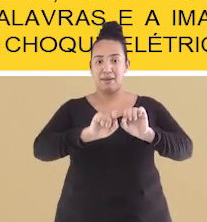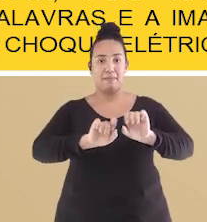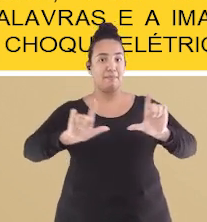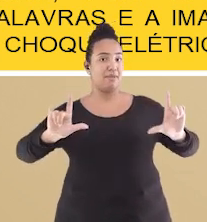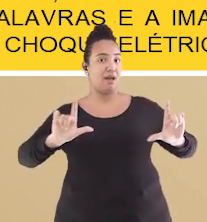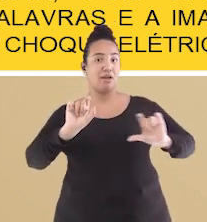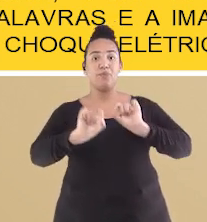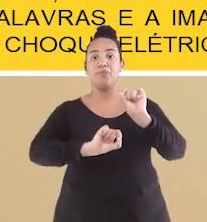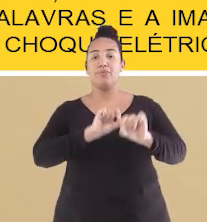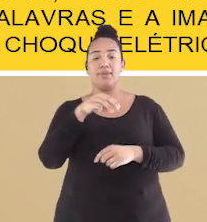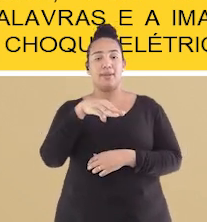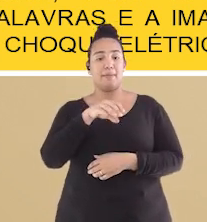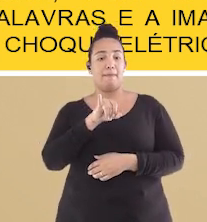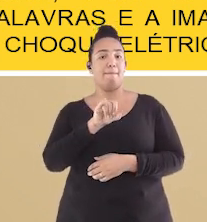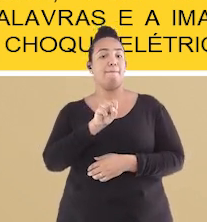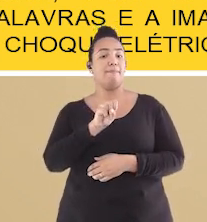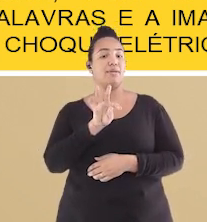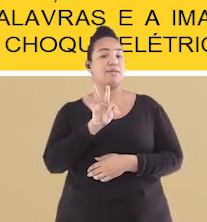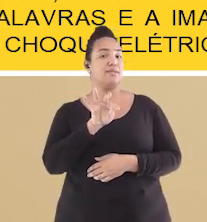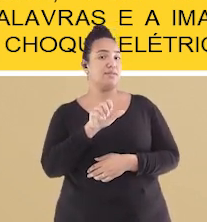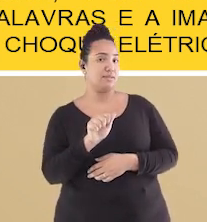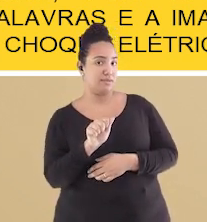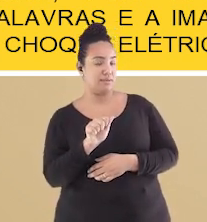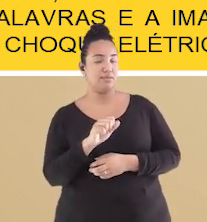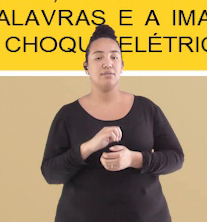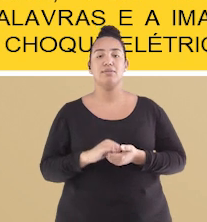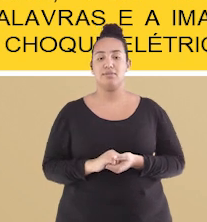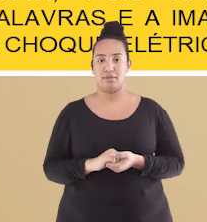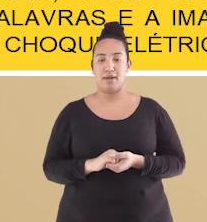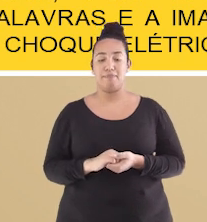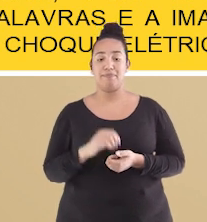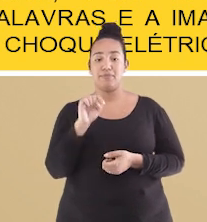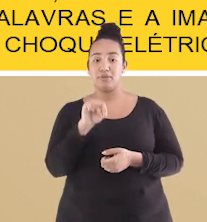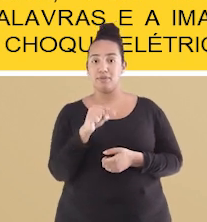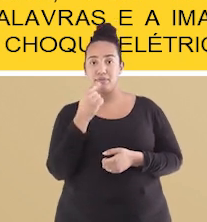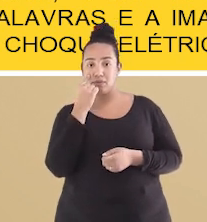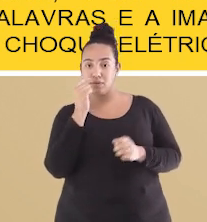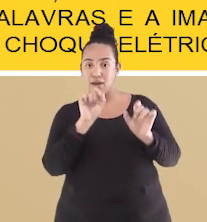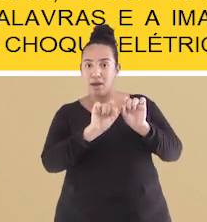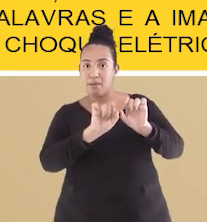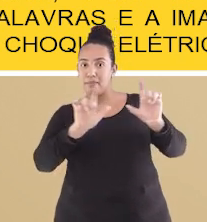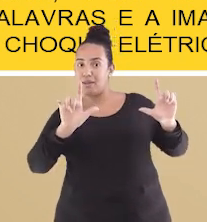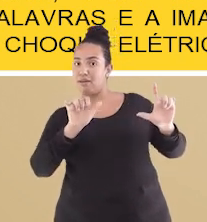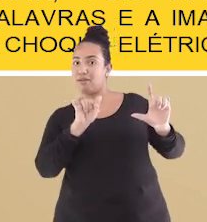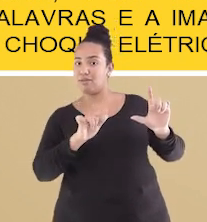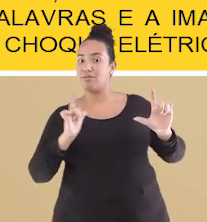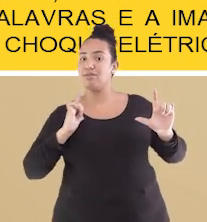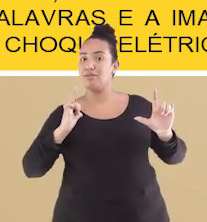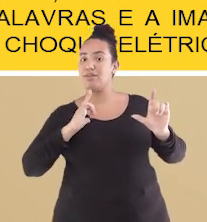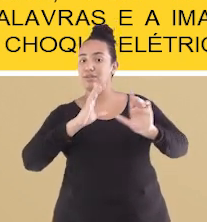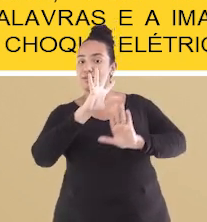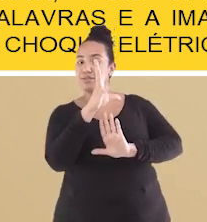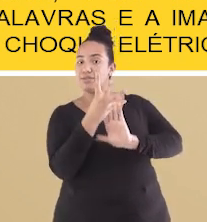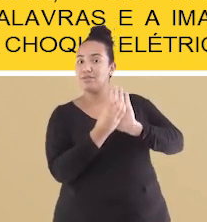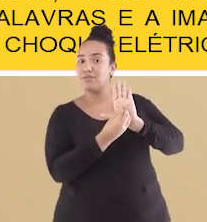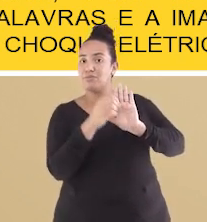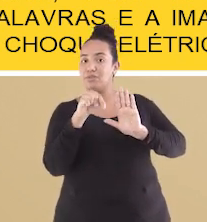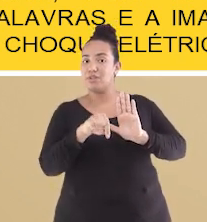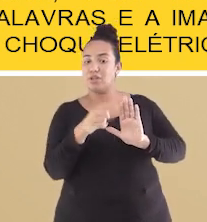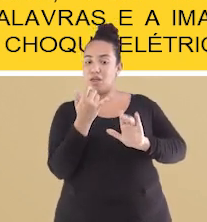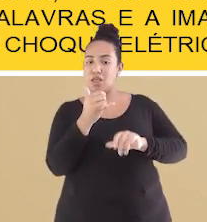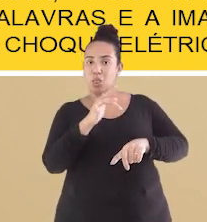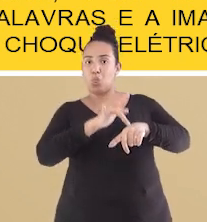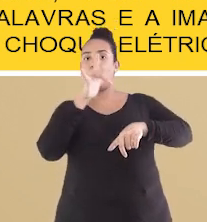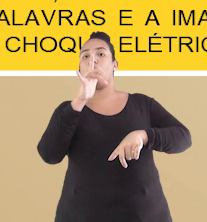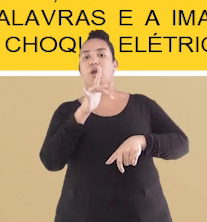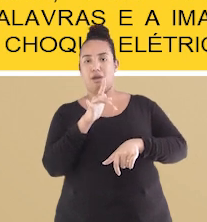linguagem mista. Apesar de ser bem discreto, a placa apresenta o ícone que representa o choque elétrico